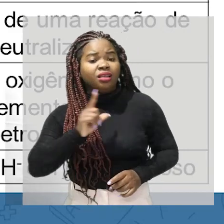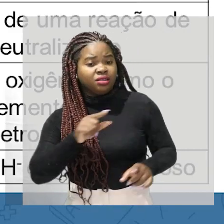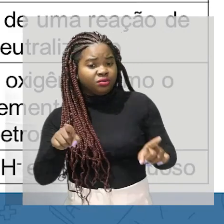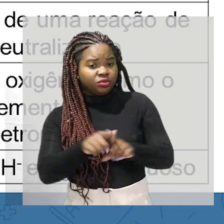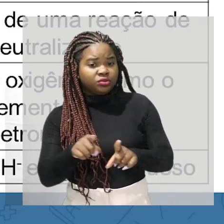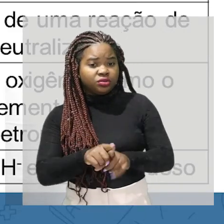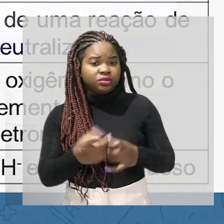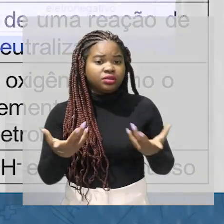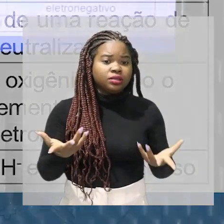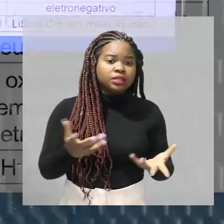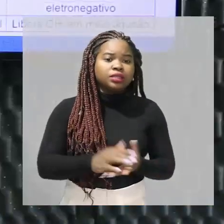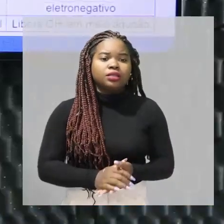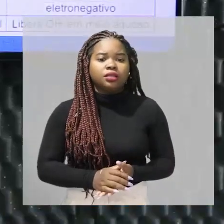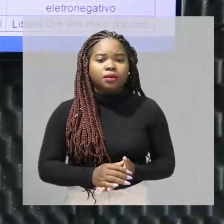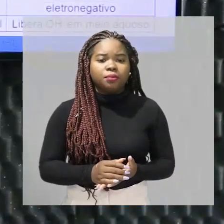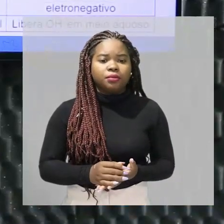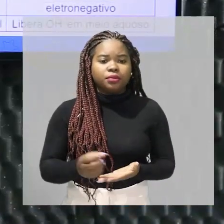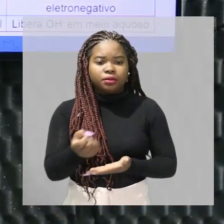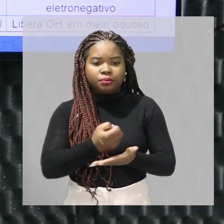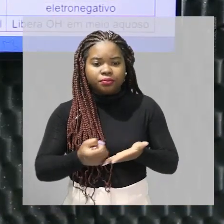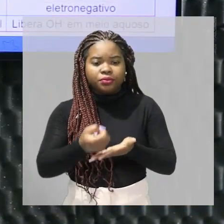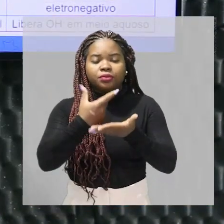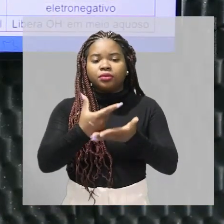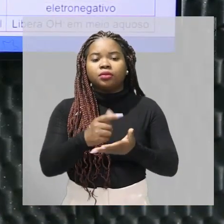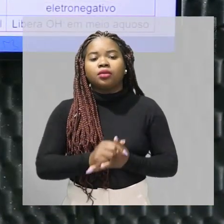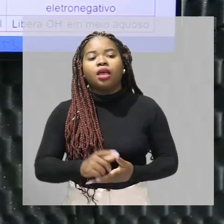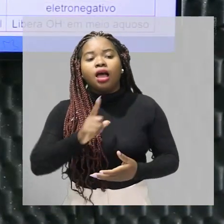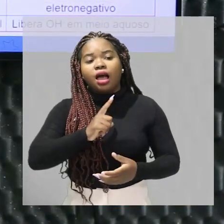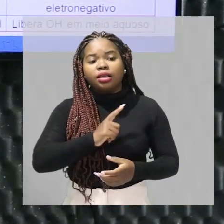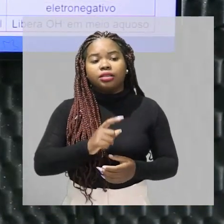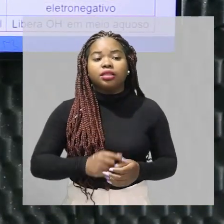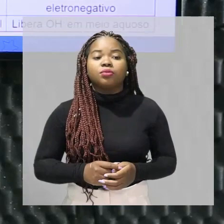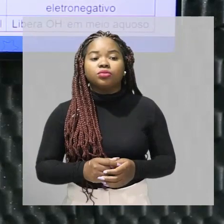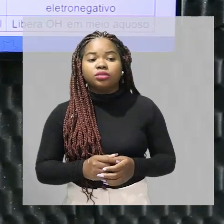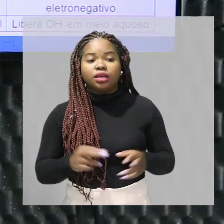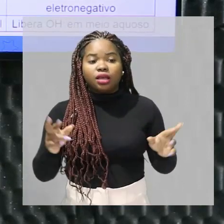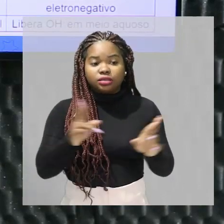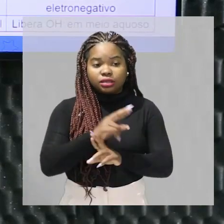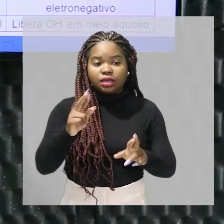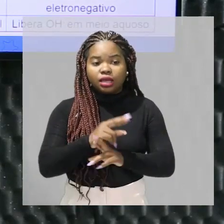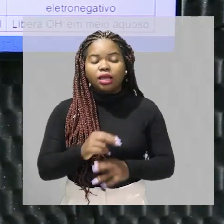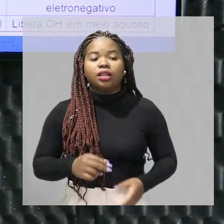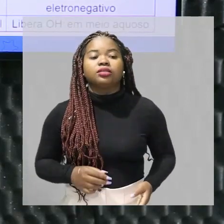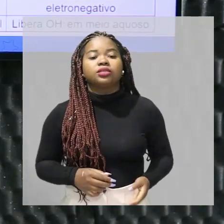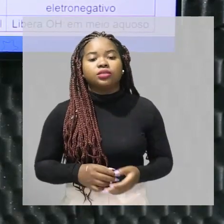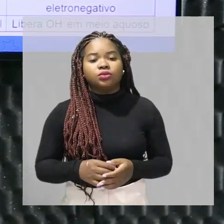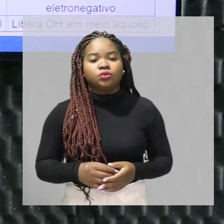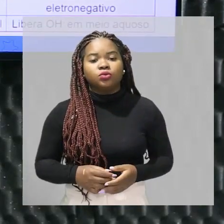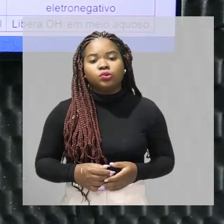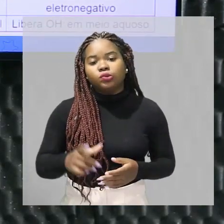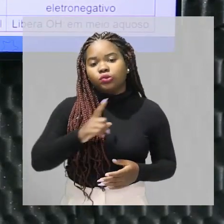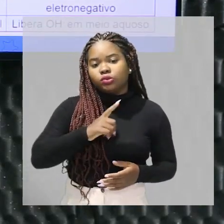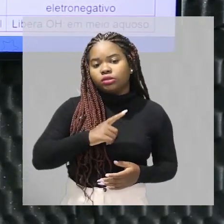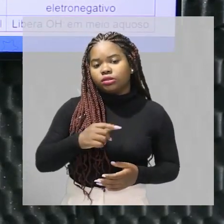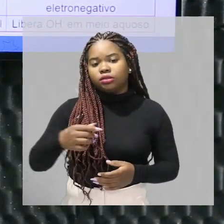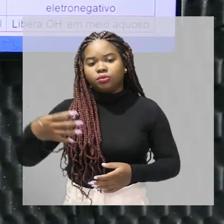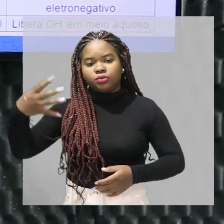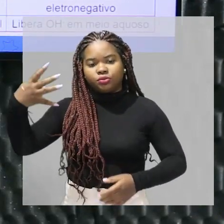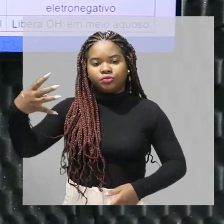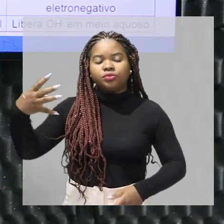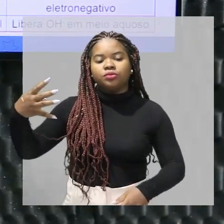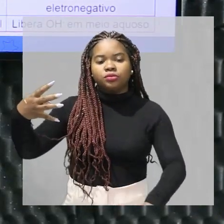respectivas aplicações: aspirina como analgésico, sulfato ferroso como tratamento para